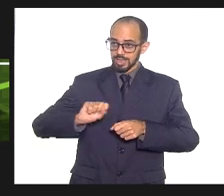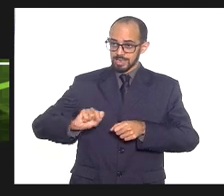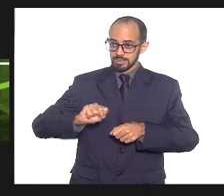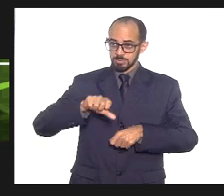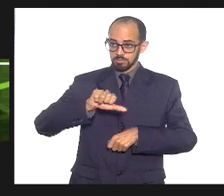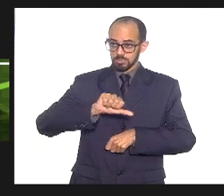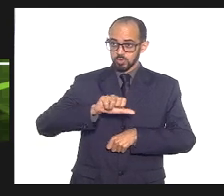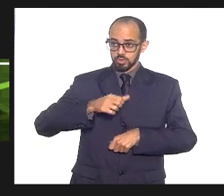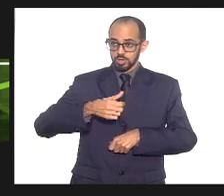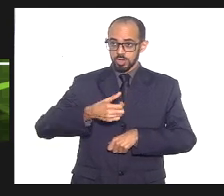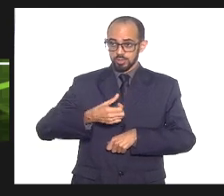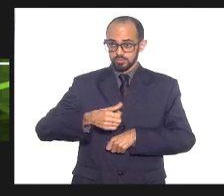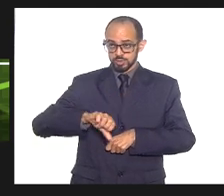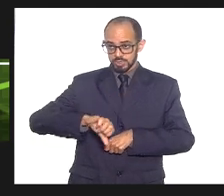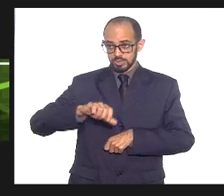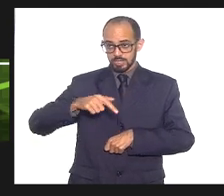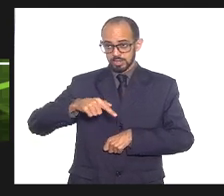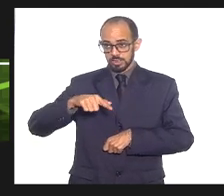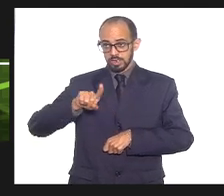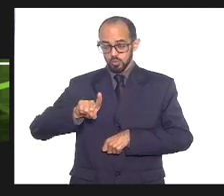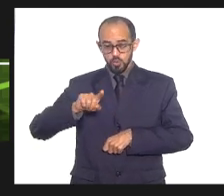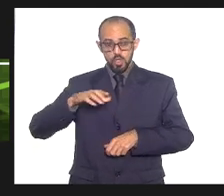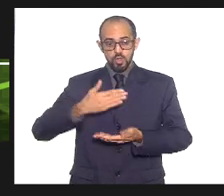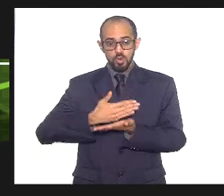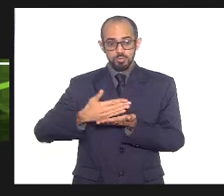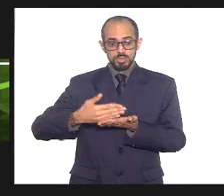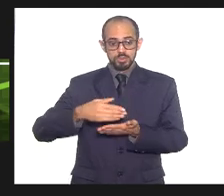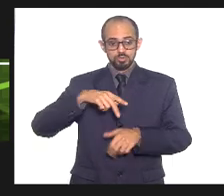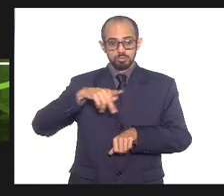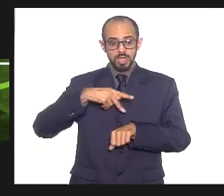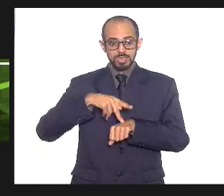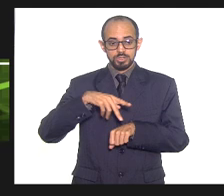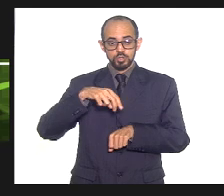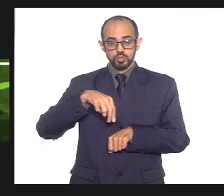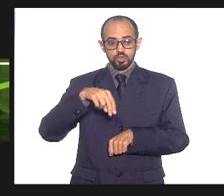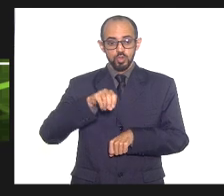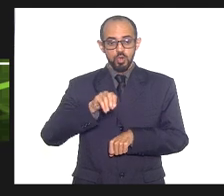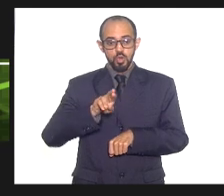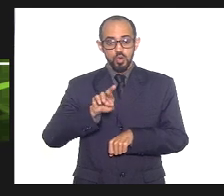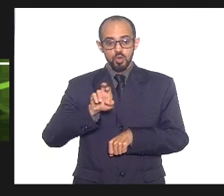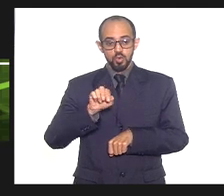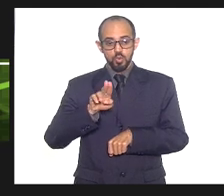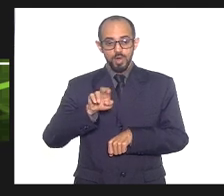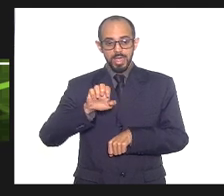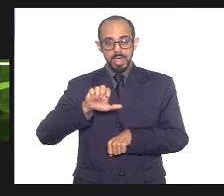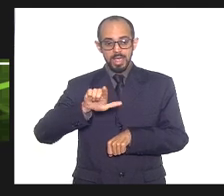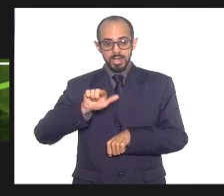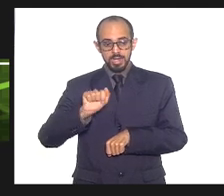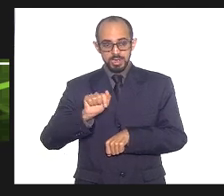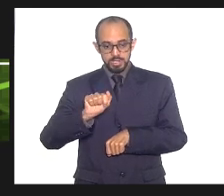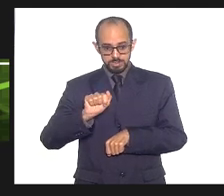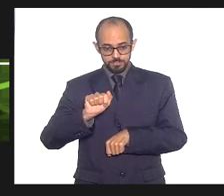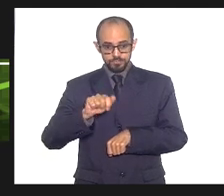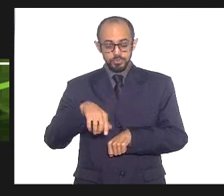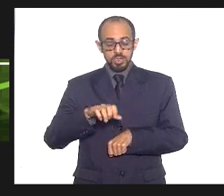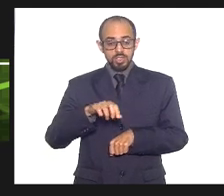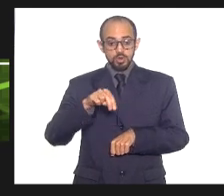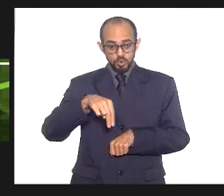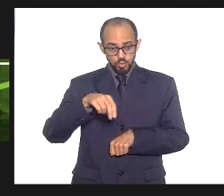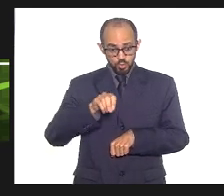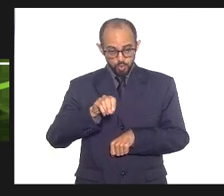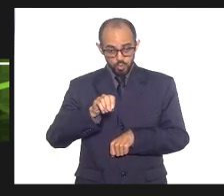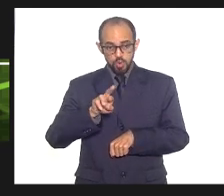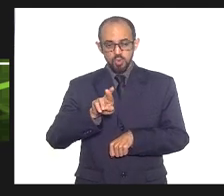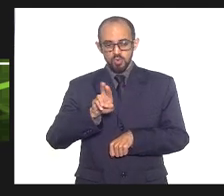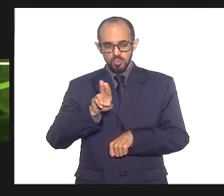De origem norueguesa, estamos desde o início dos anos 90, anos 2000, num processo de internacionalização com mais